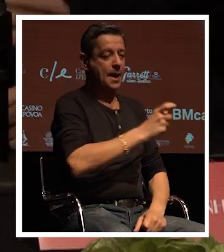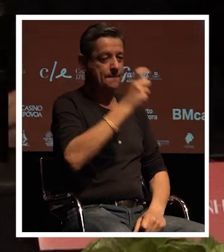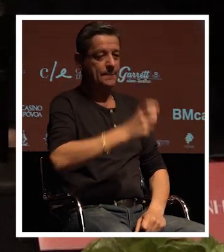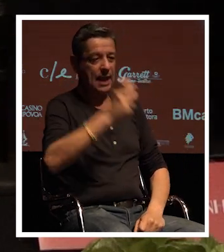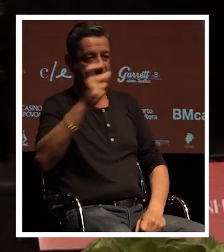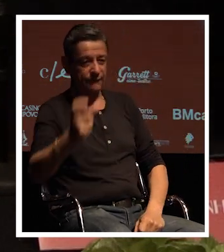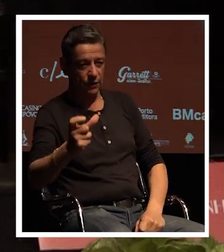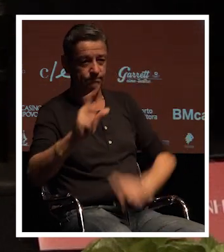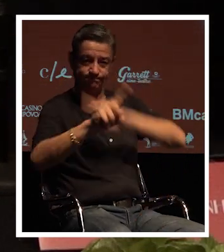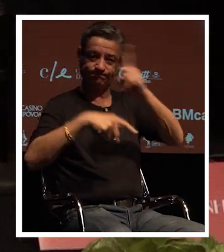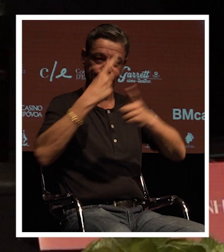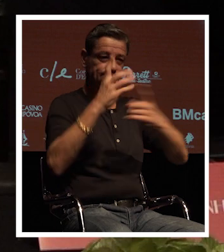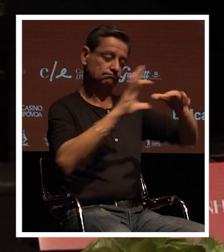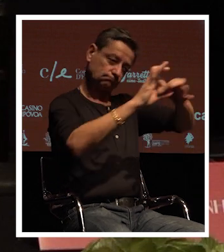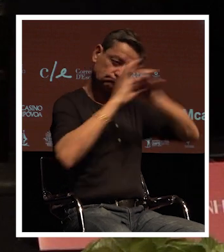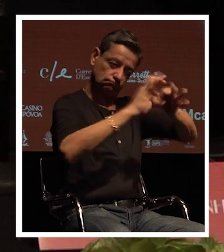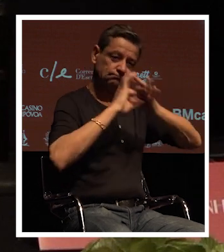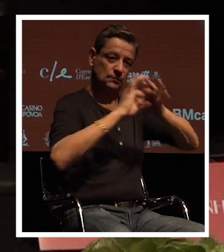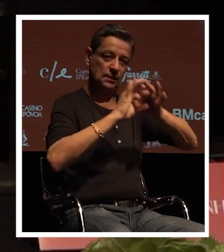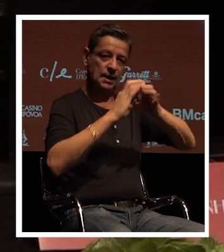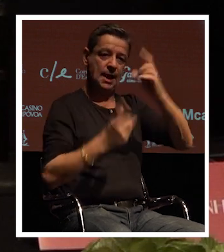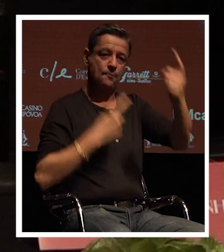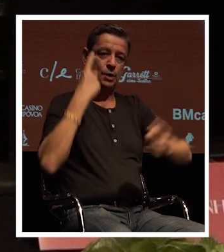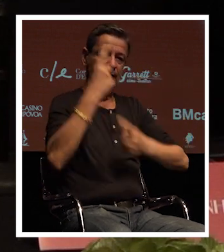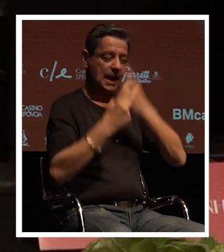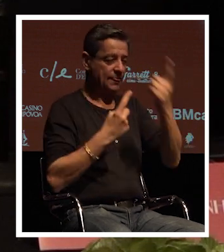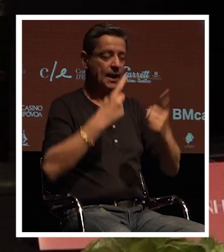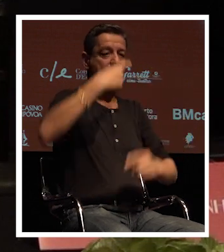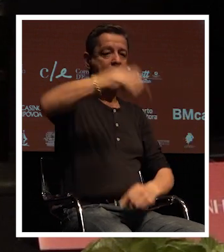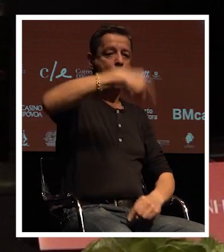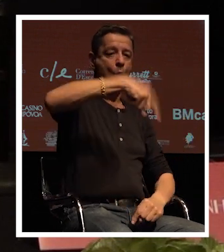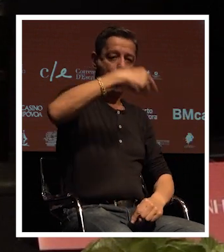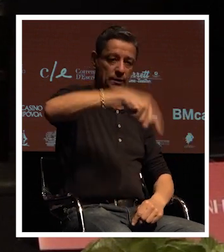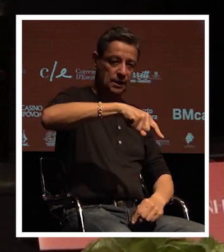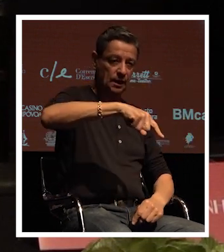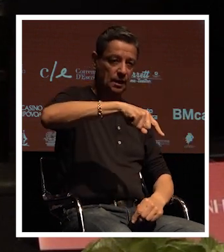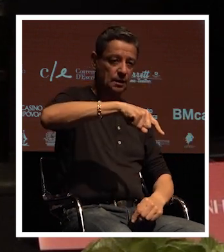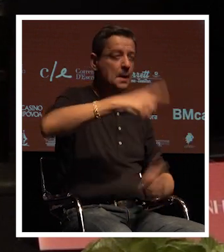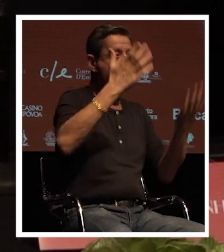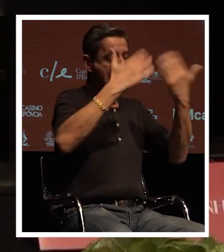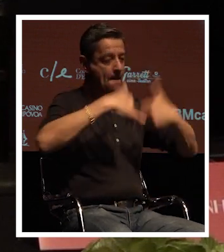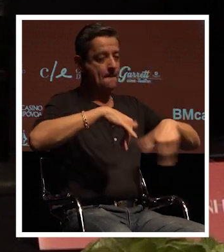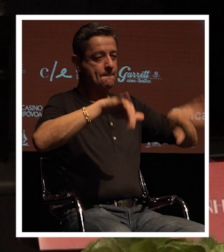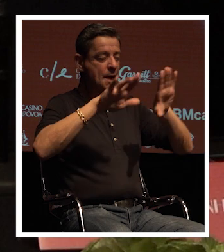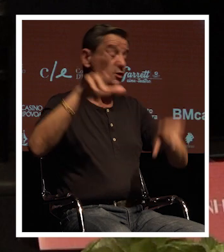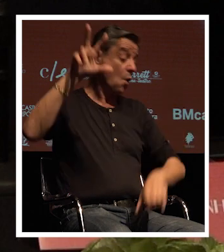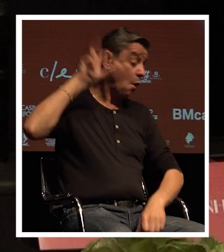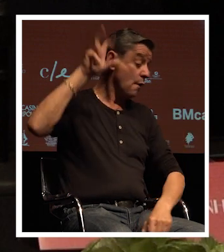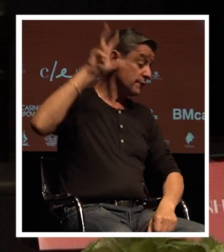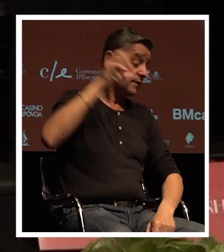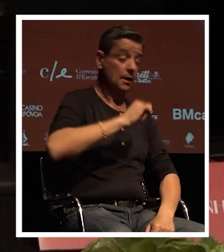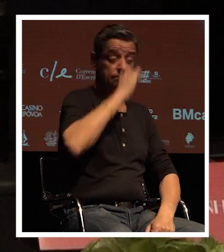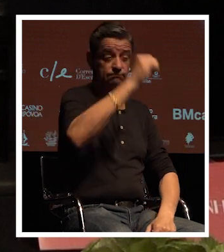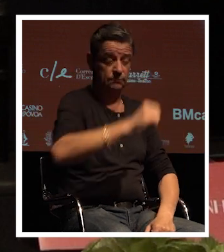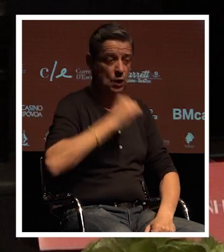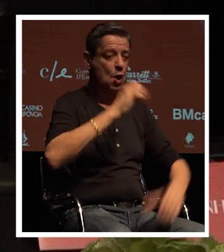atraque no outro porque cada ótica é única porque menta fónica jamais será ouvida